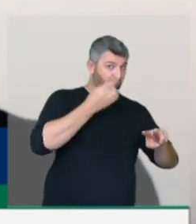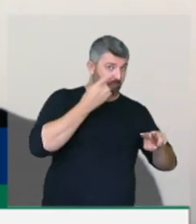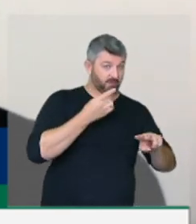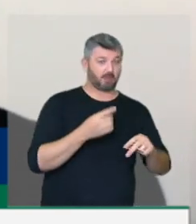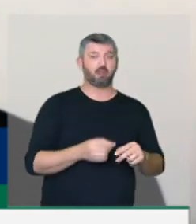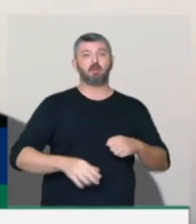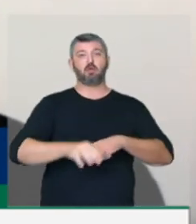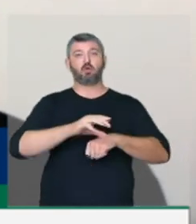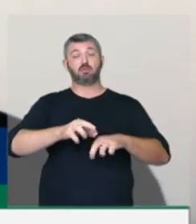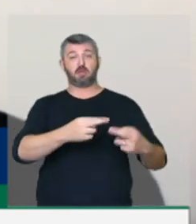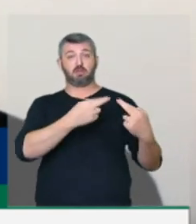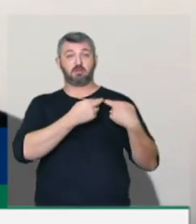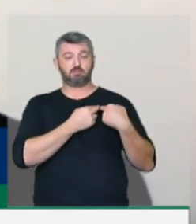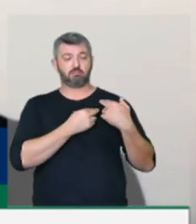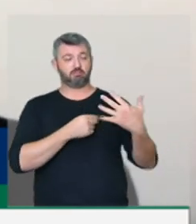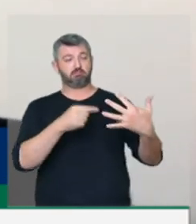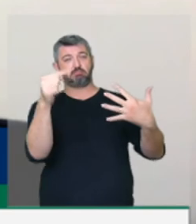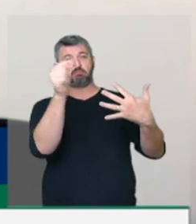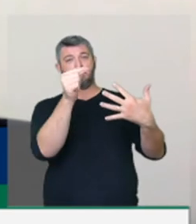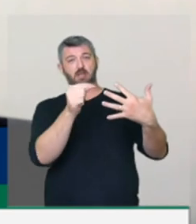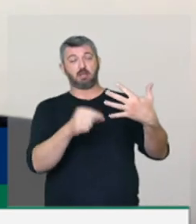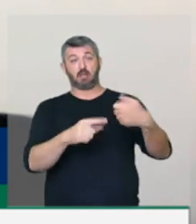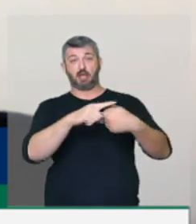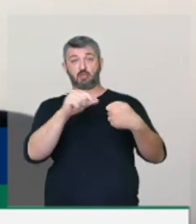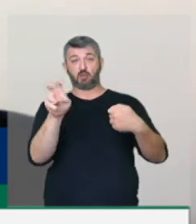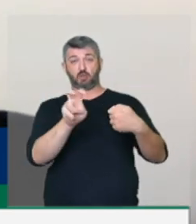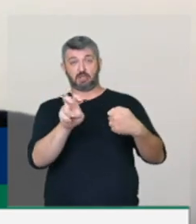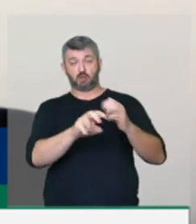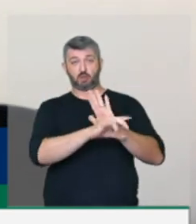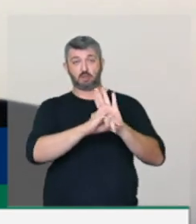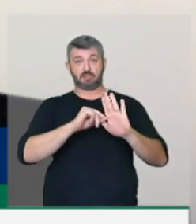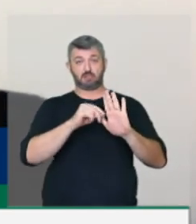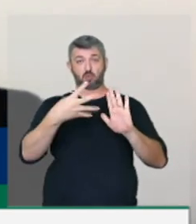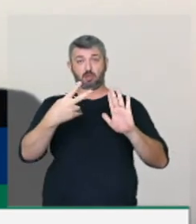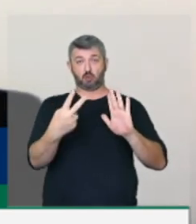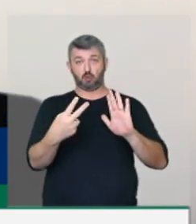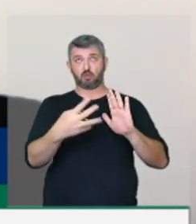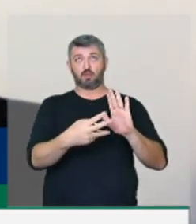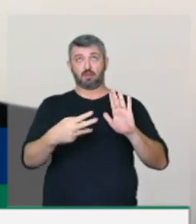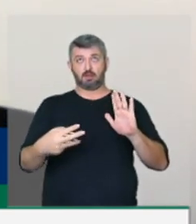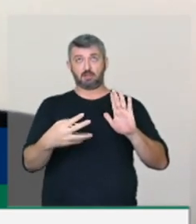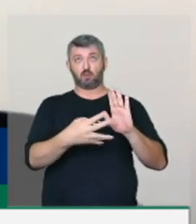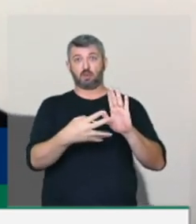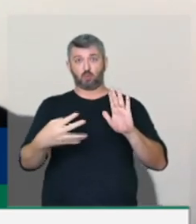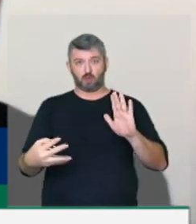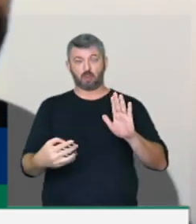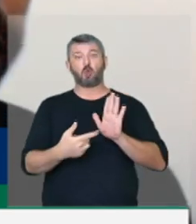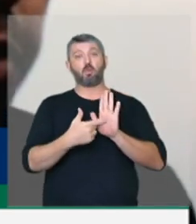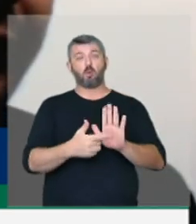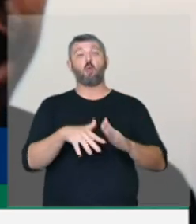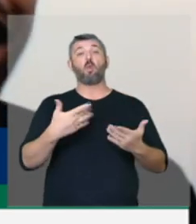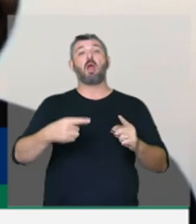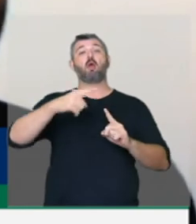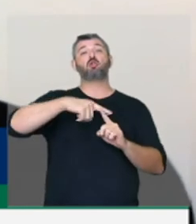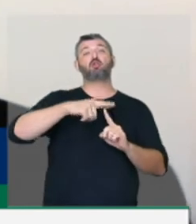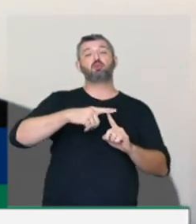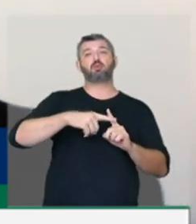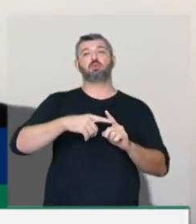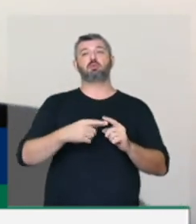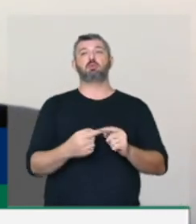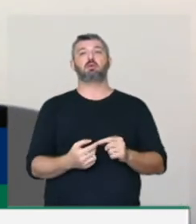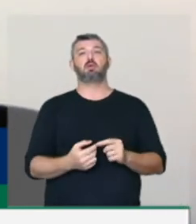Constituição é responsável por elencar, em seu artigo 5º, inciso 42, 43 e 44, os tipos penais que não